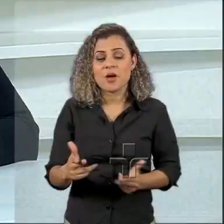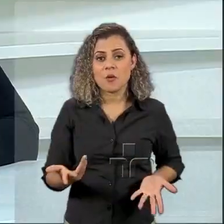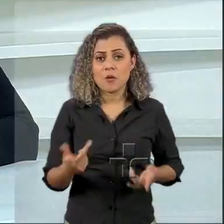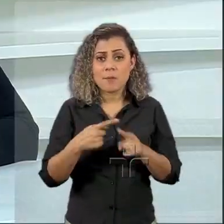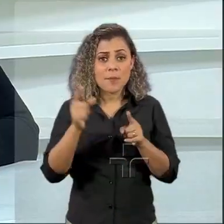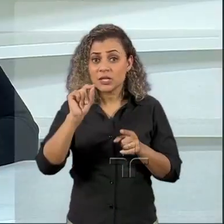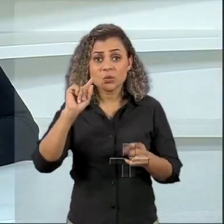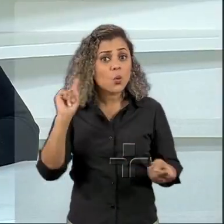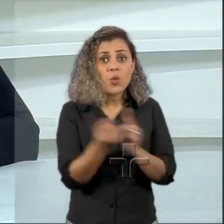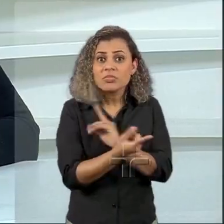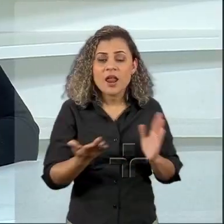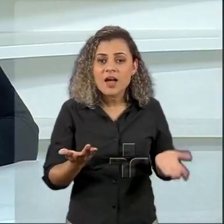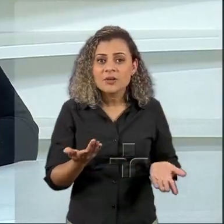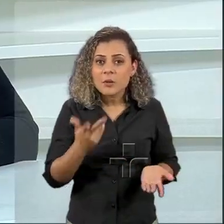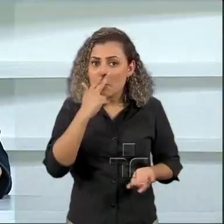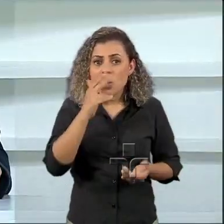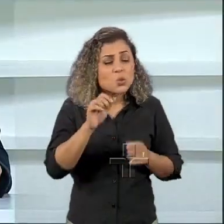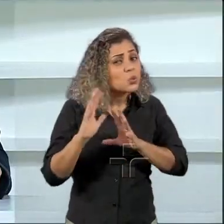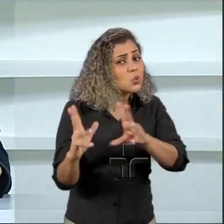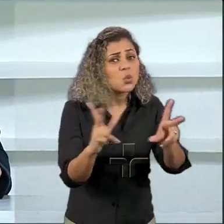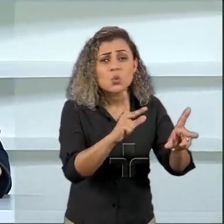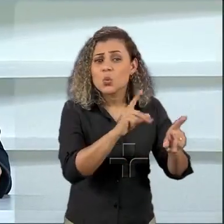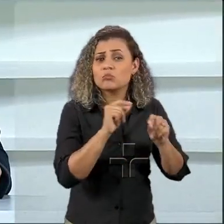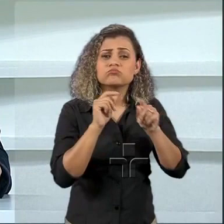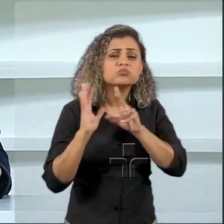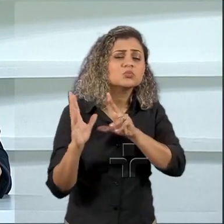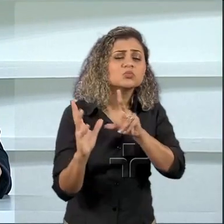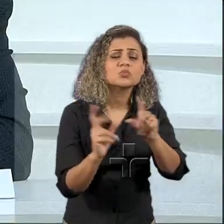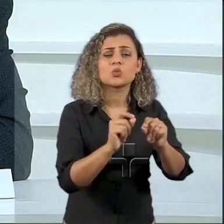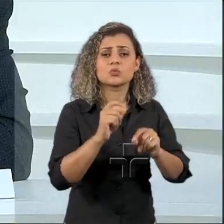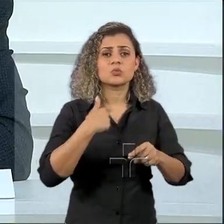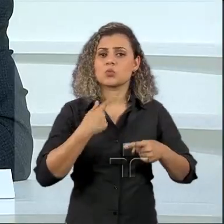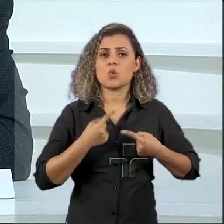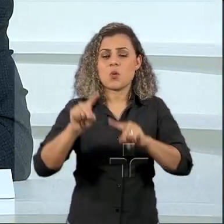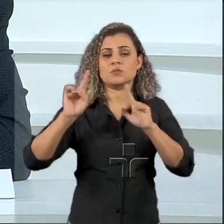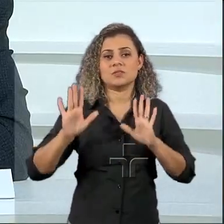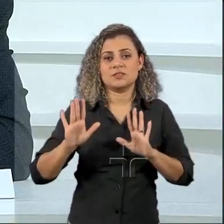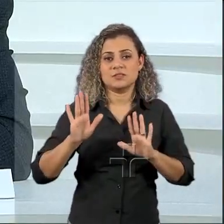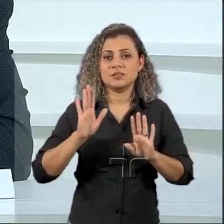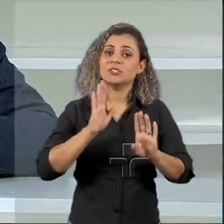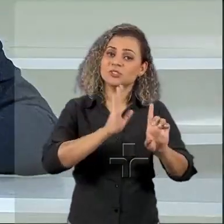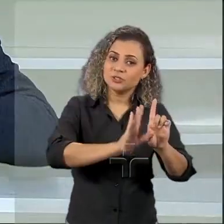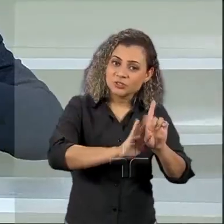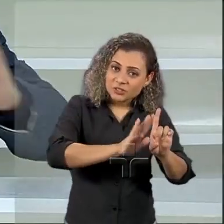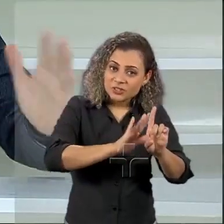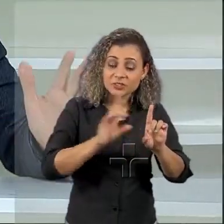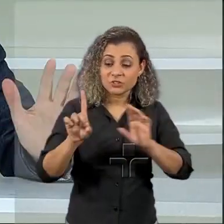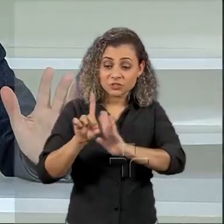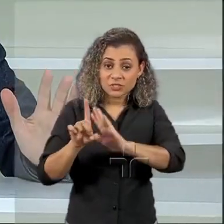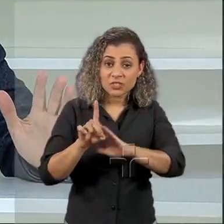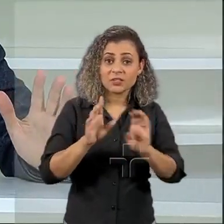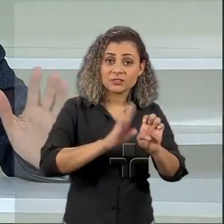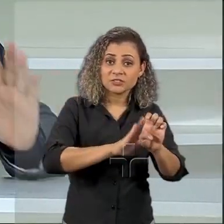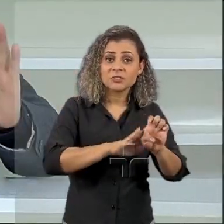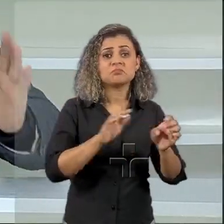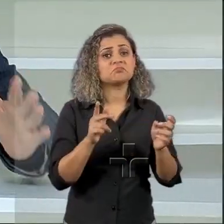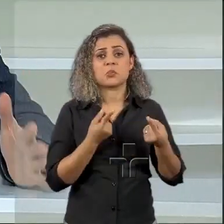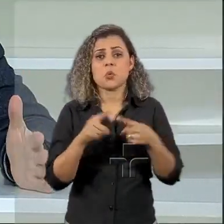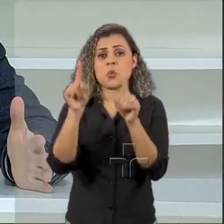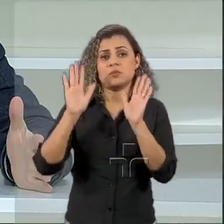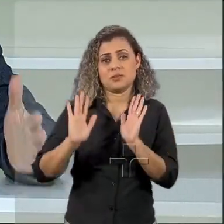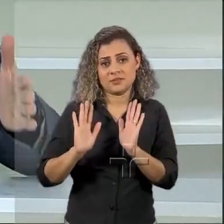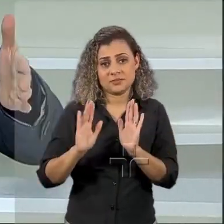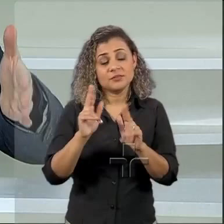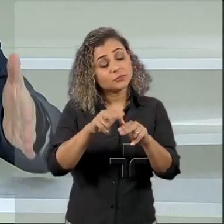união ampla, amplíssima, que ia até o início da centro-direita. Então, assim, se não houver